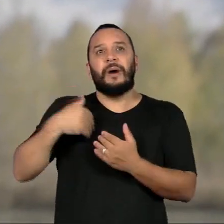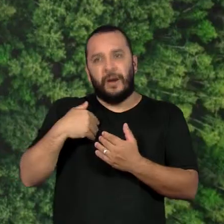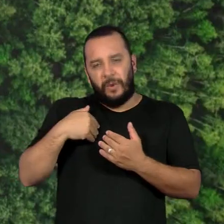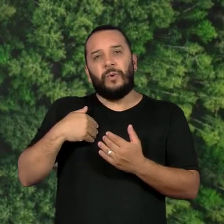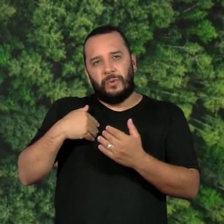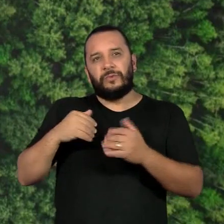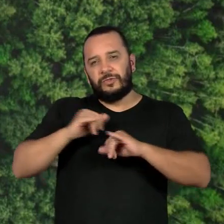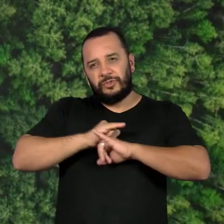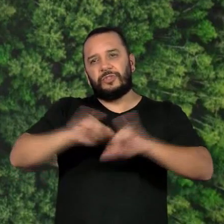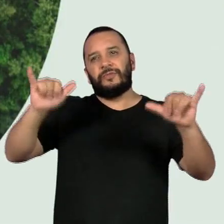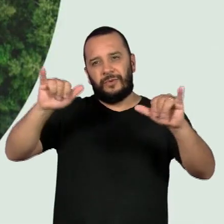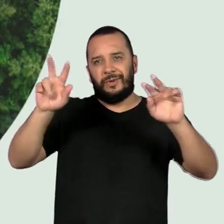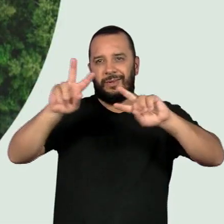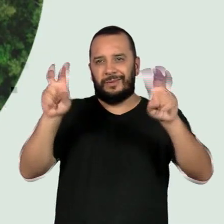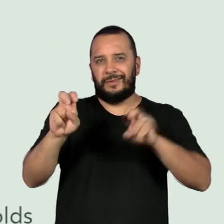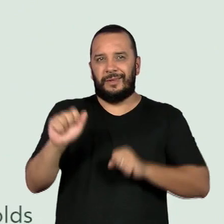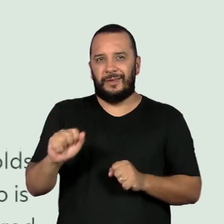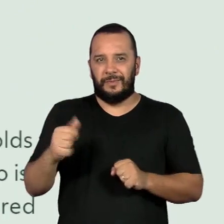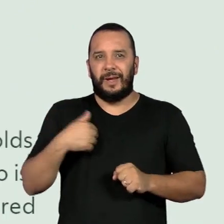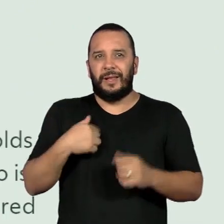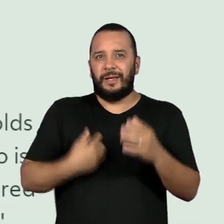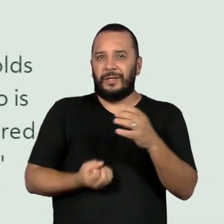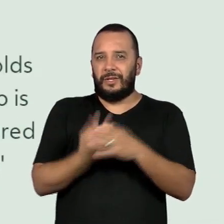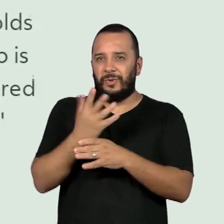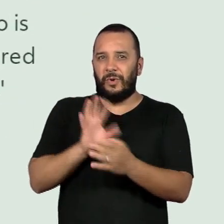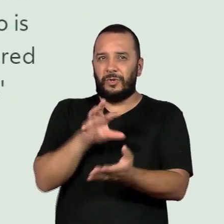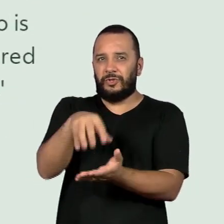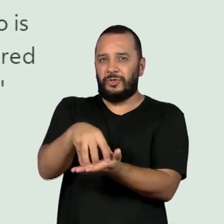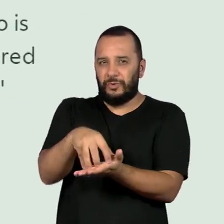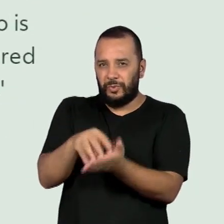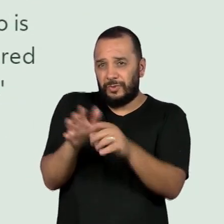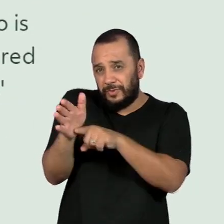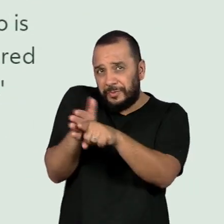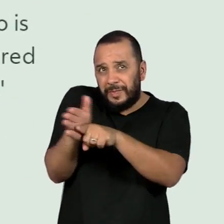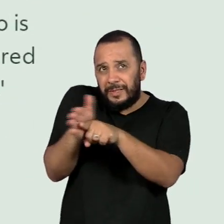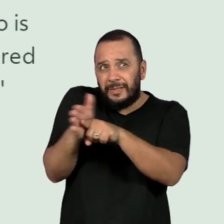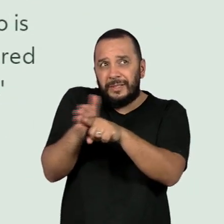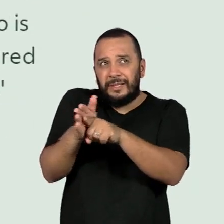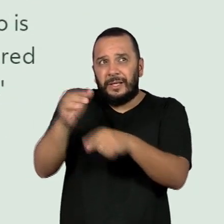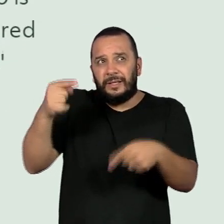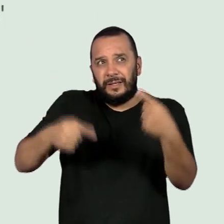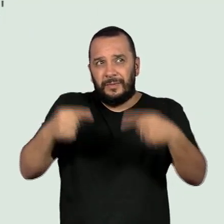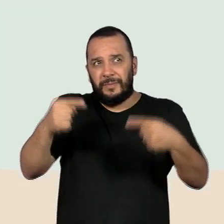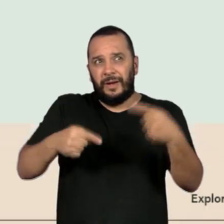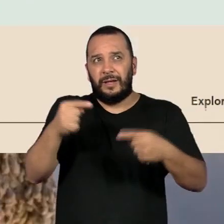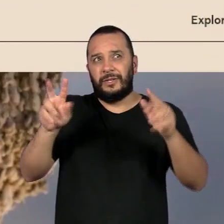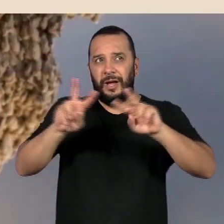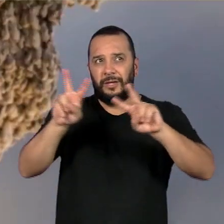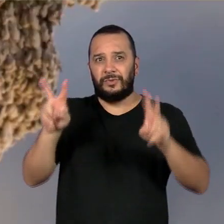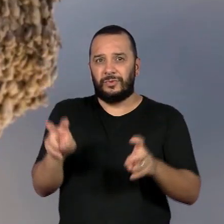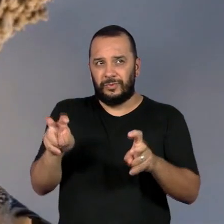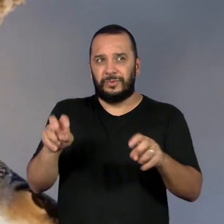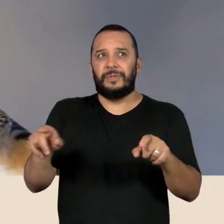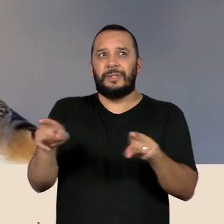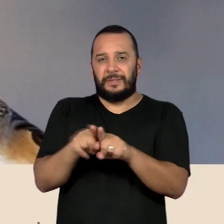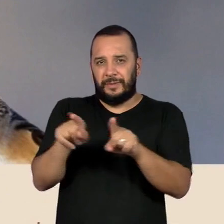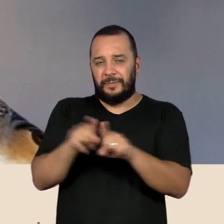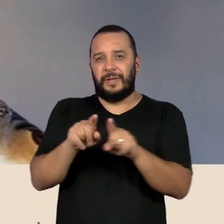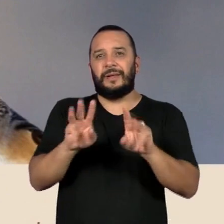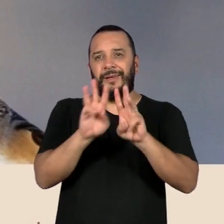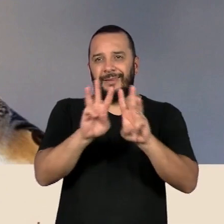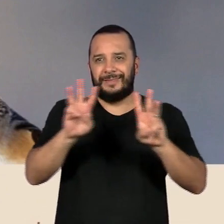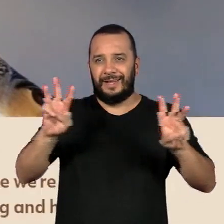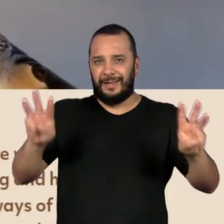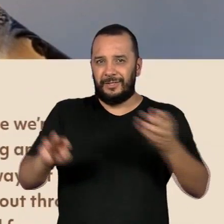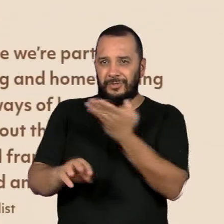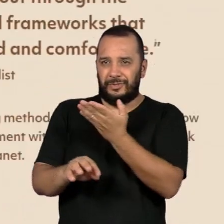tema. Ela fundou o Biomimicry Institute, de estudos e debates sobre o assunto, além do portal Ask Nature, Pergunte